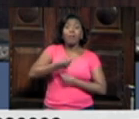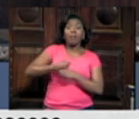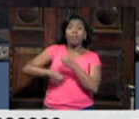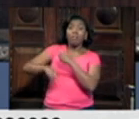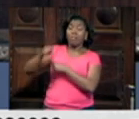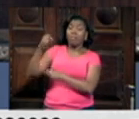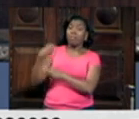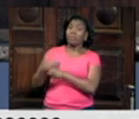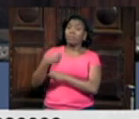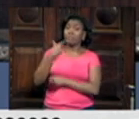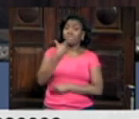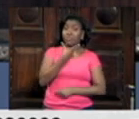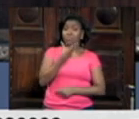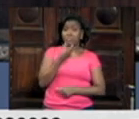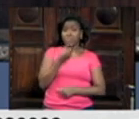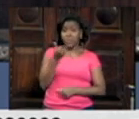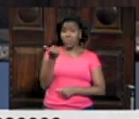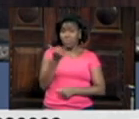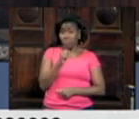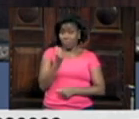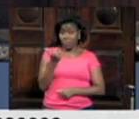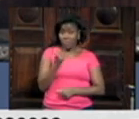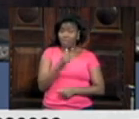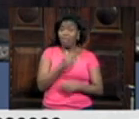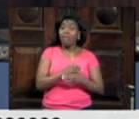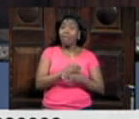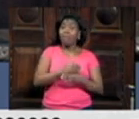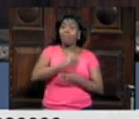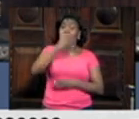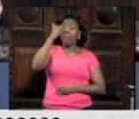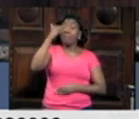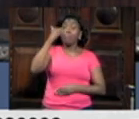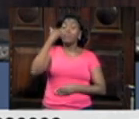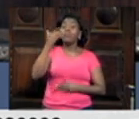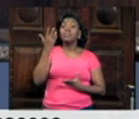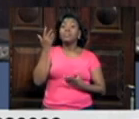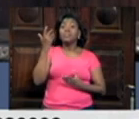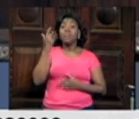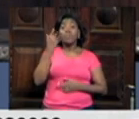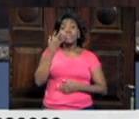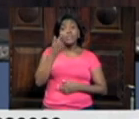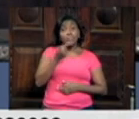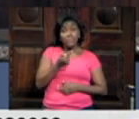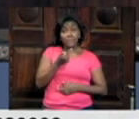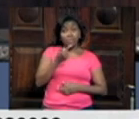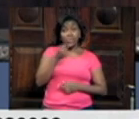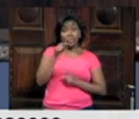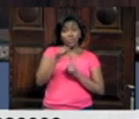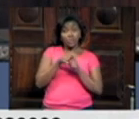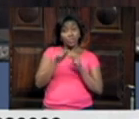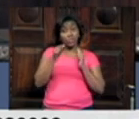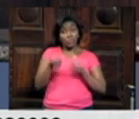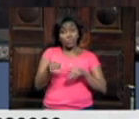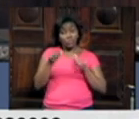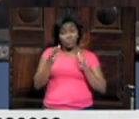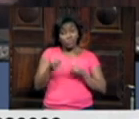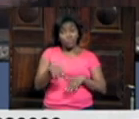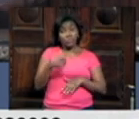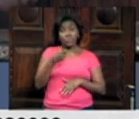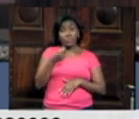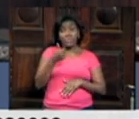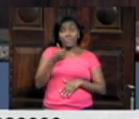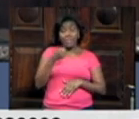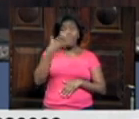de 2011. Ela está aberta desde 7 de outubro de 2010. Portanto, amanhã